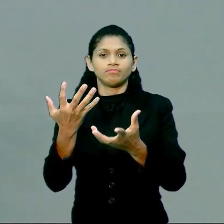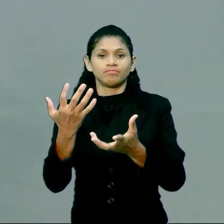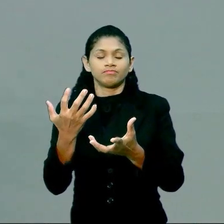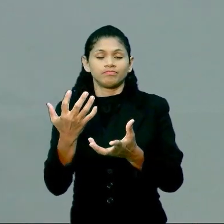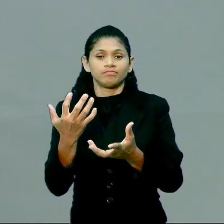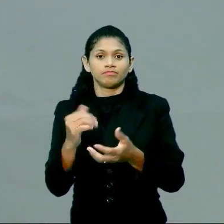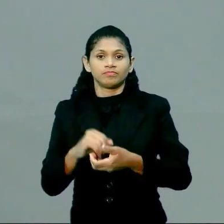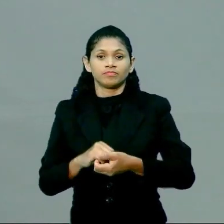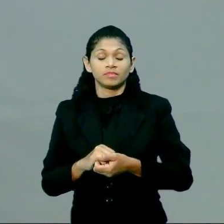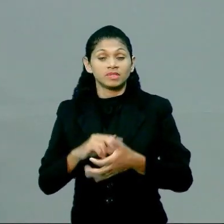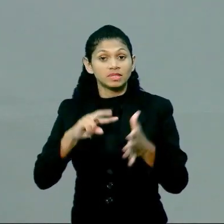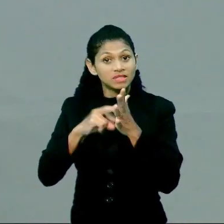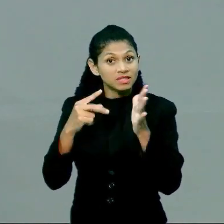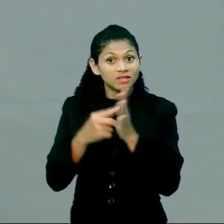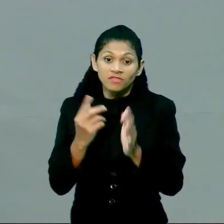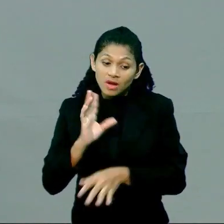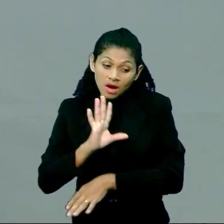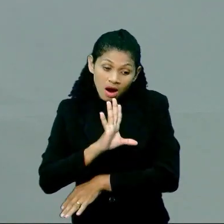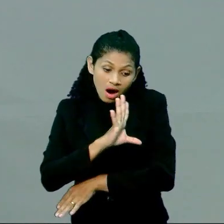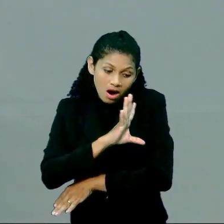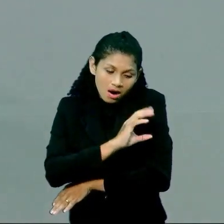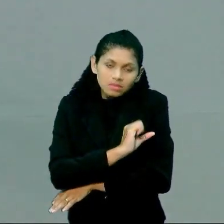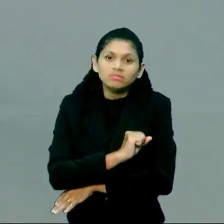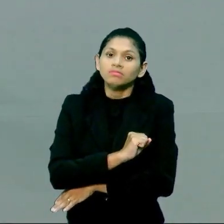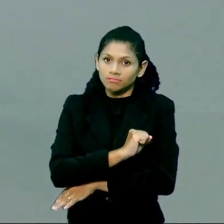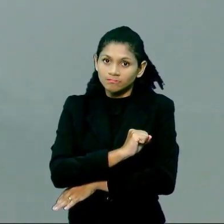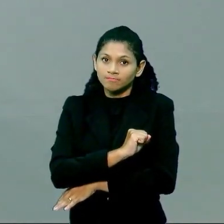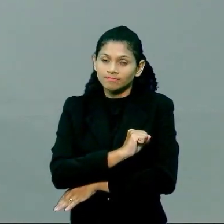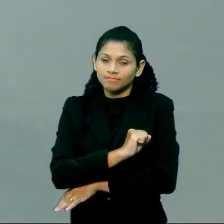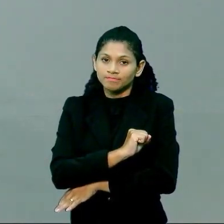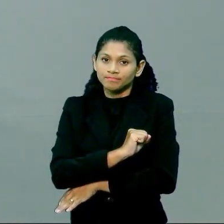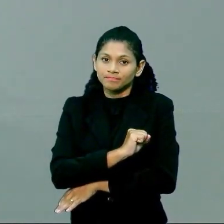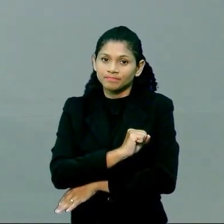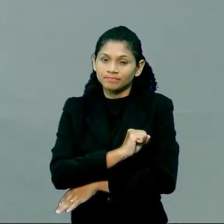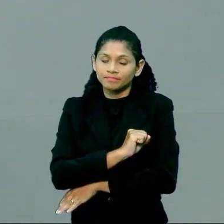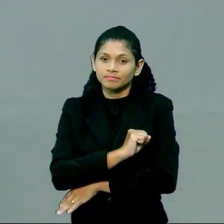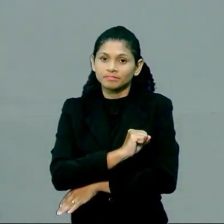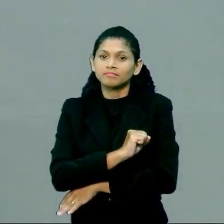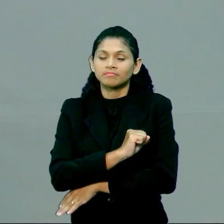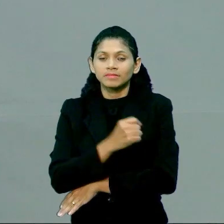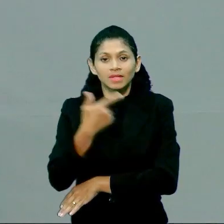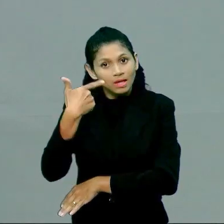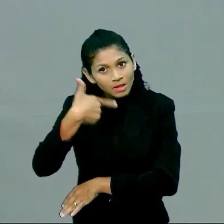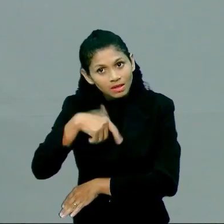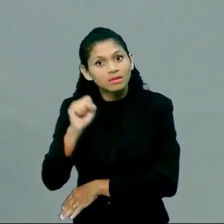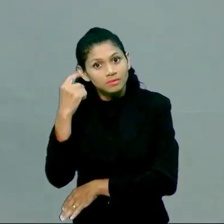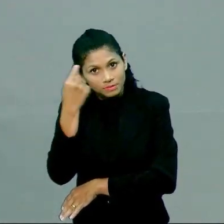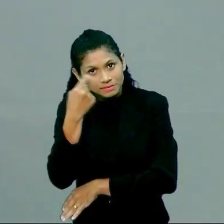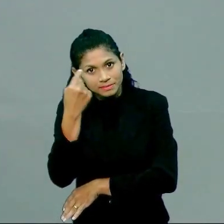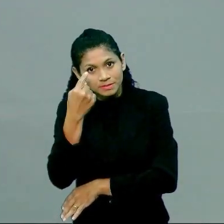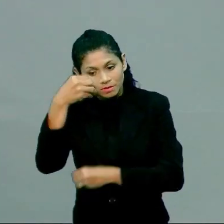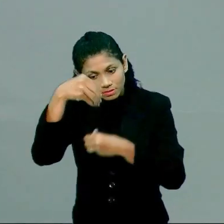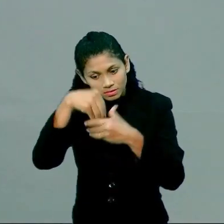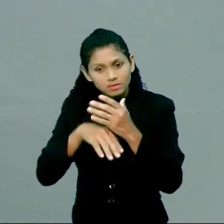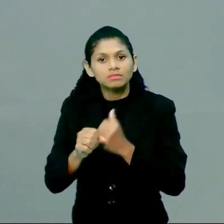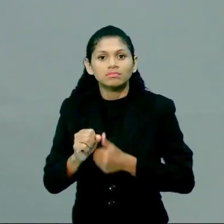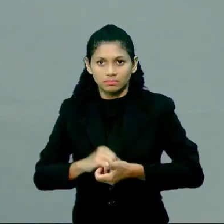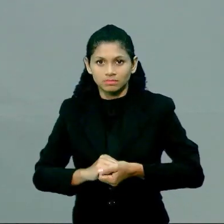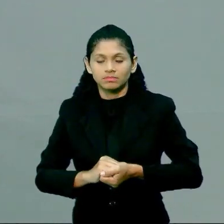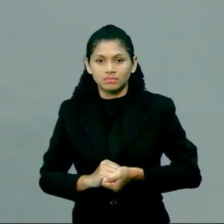controvérsia aqui, eu não consigo entender isso na língua portuguesa. Mas não é língua portuguesa, é língua espanhola, né? Se fosse